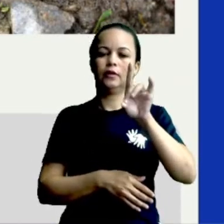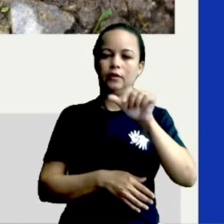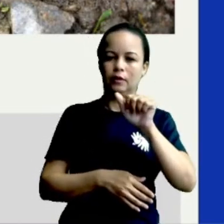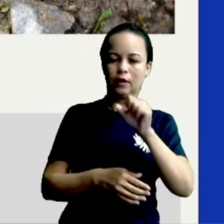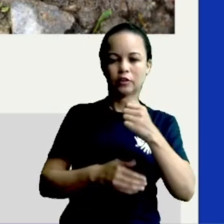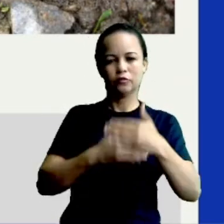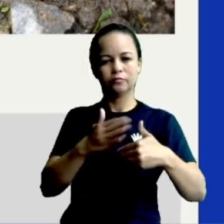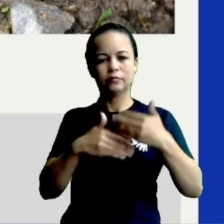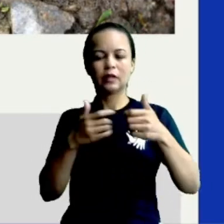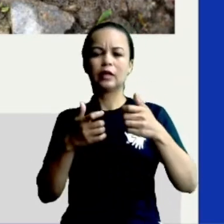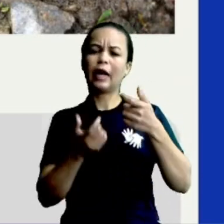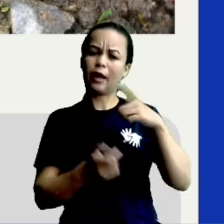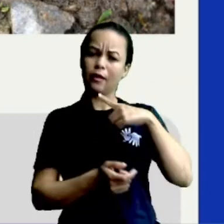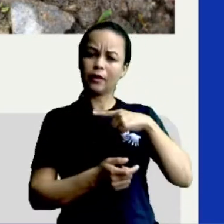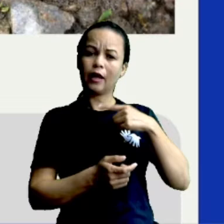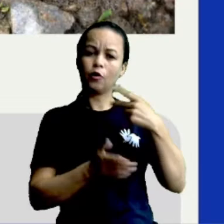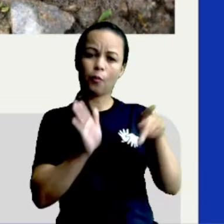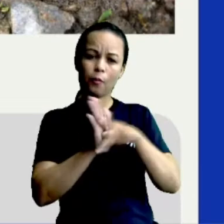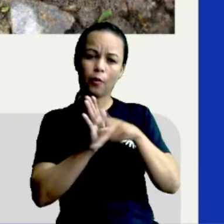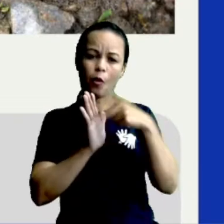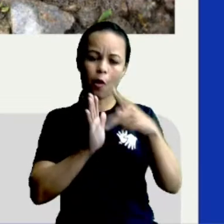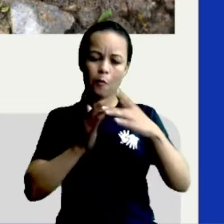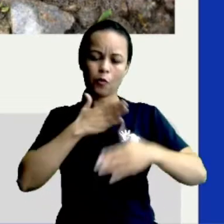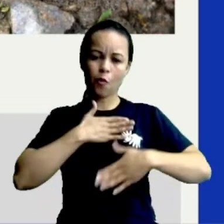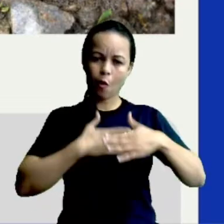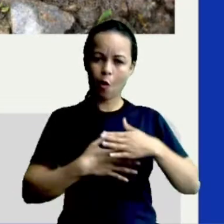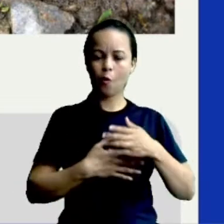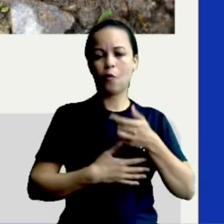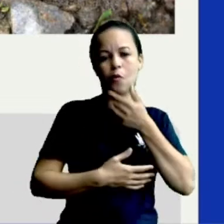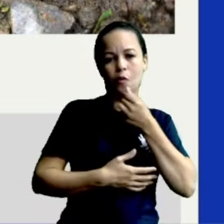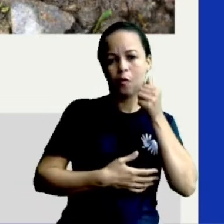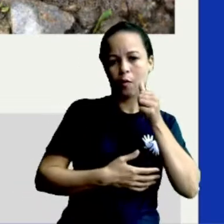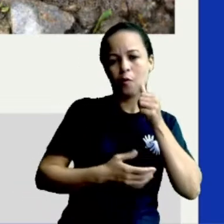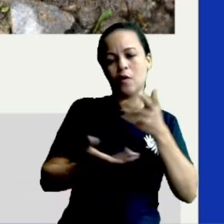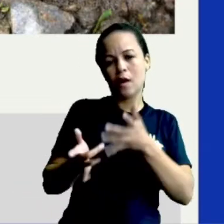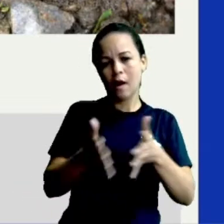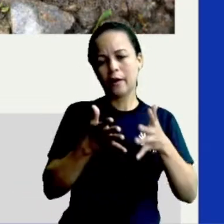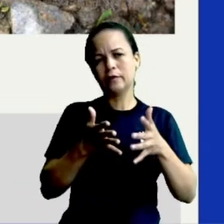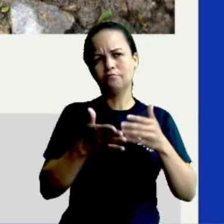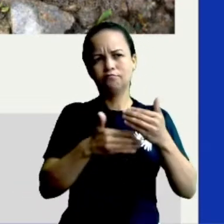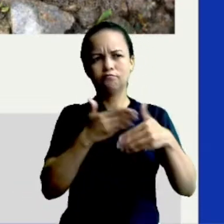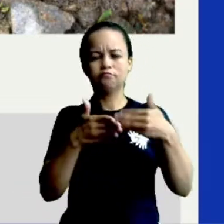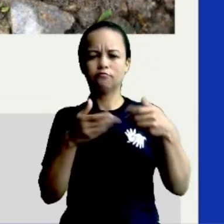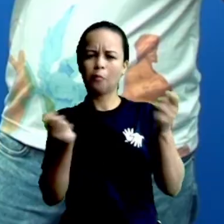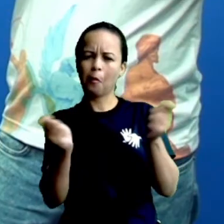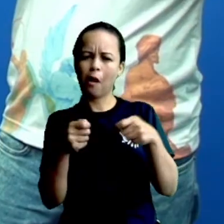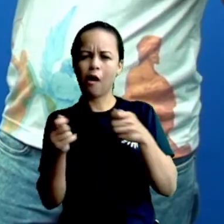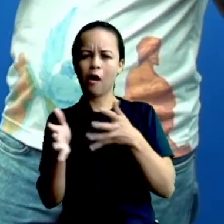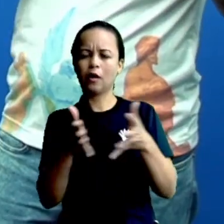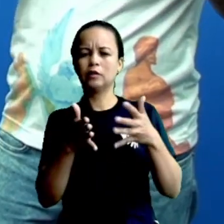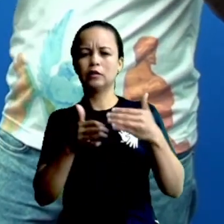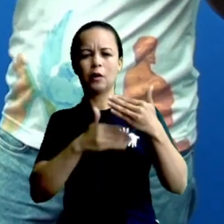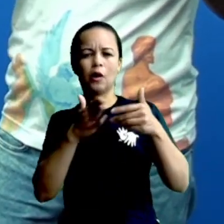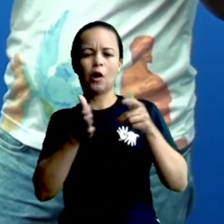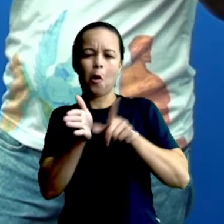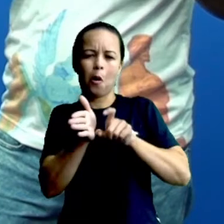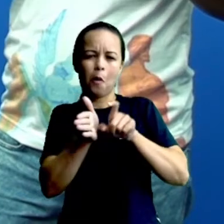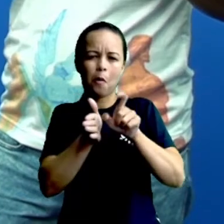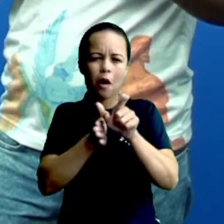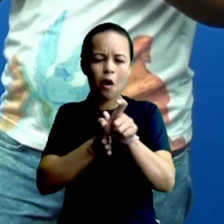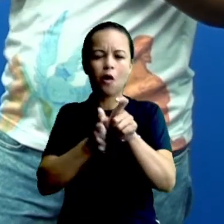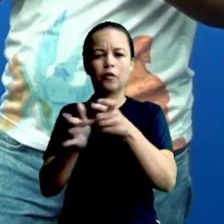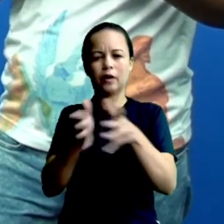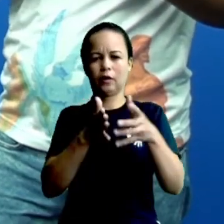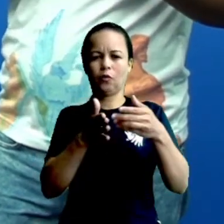estruturas reprodutivas masculinas e femininas. Não necessariamente que ela vai reproduzir, a própria minhoca vai